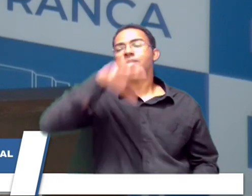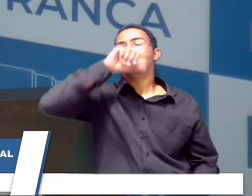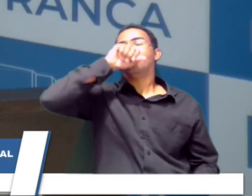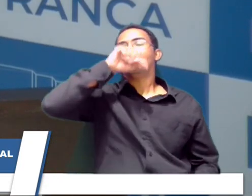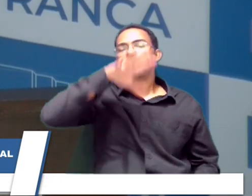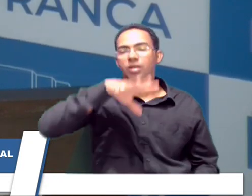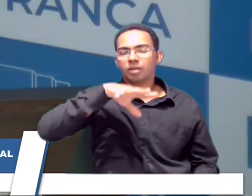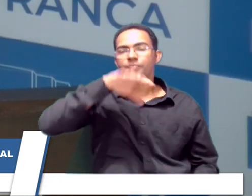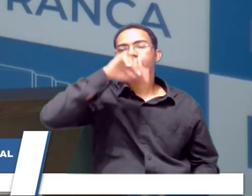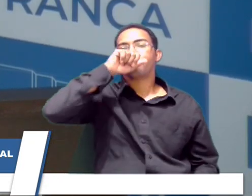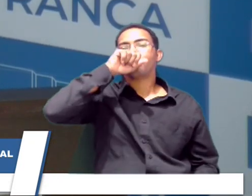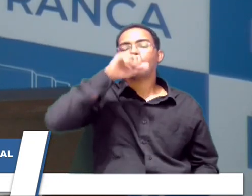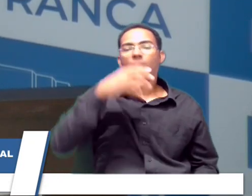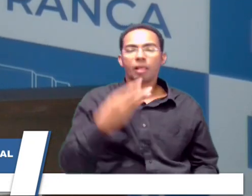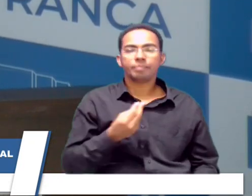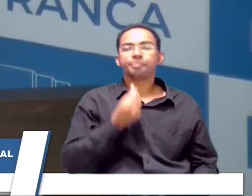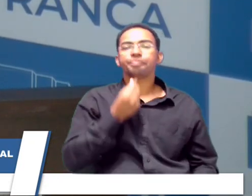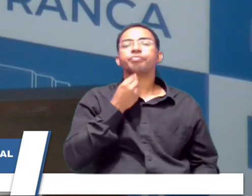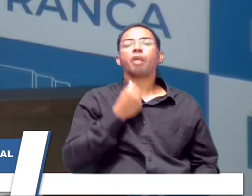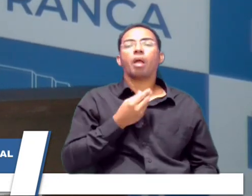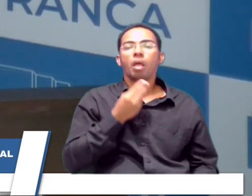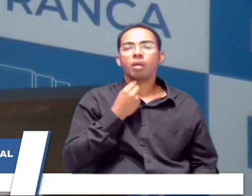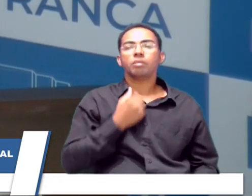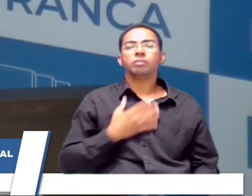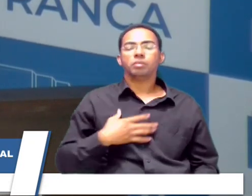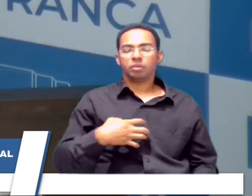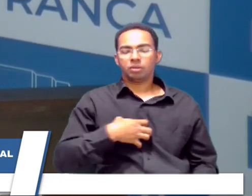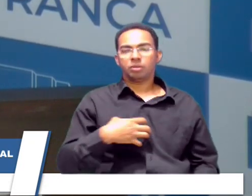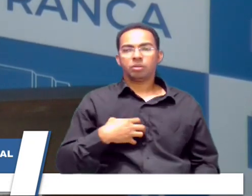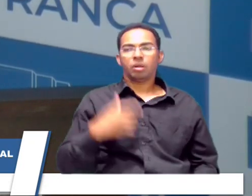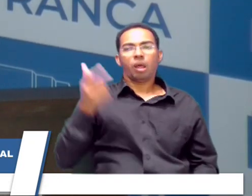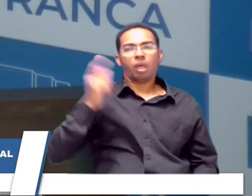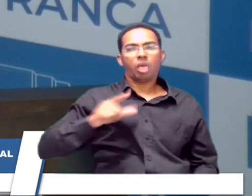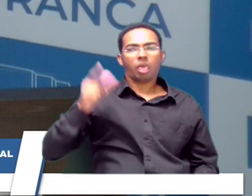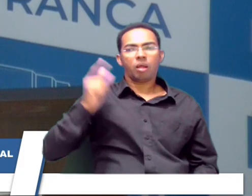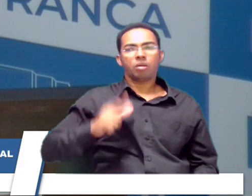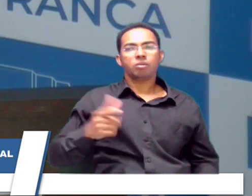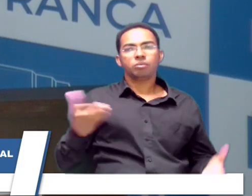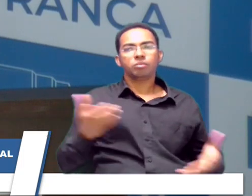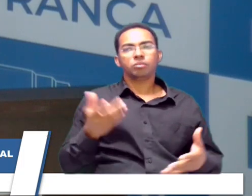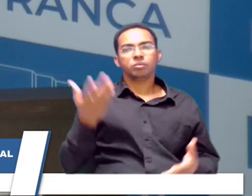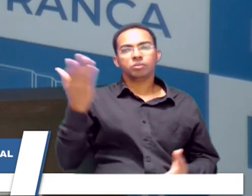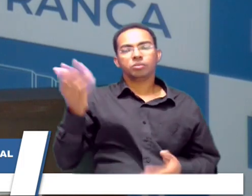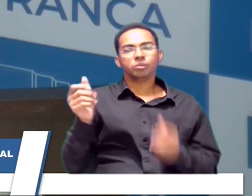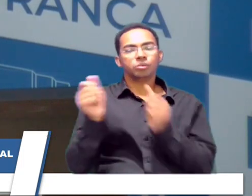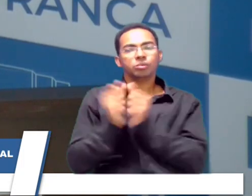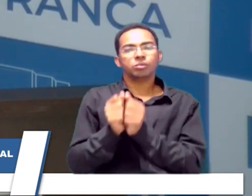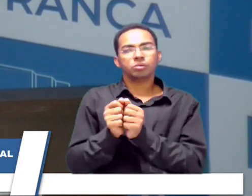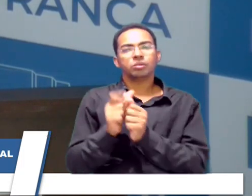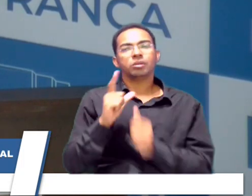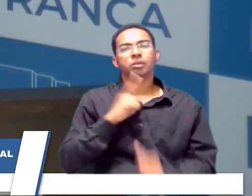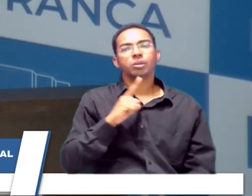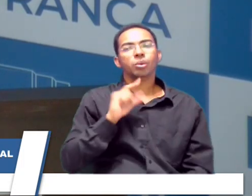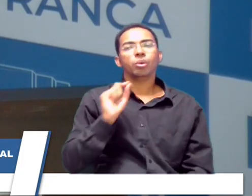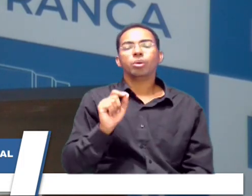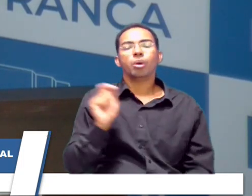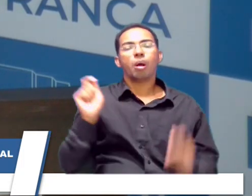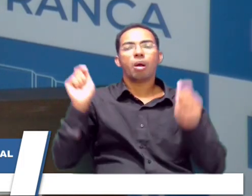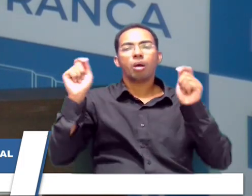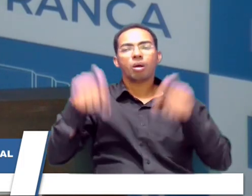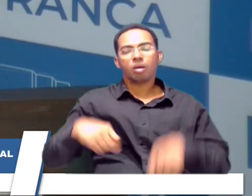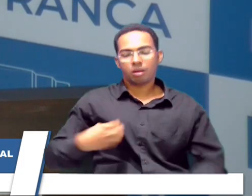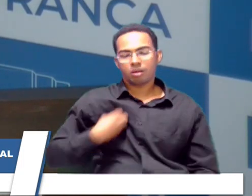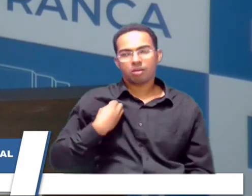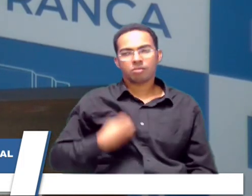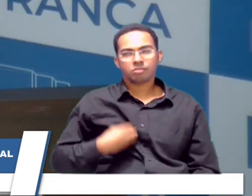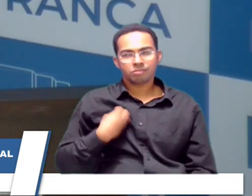e tem pneumonia de repetição, e hoje está lá com a gente, tendo condições de vida,